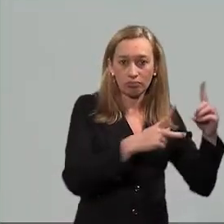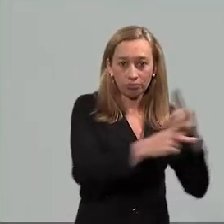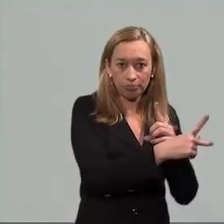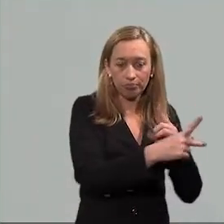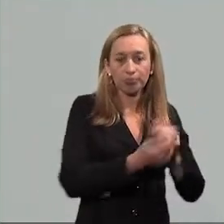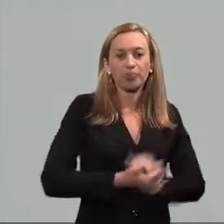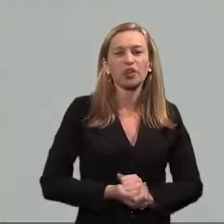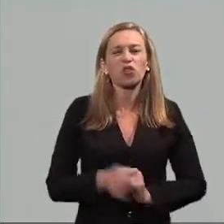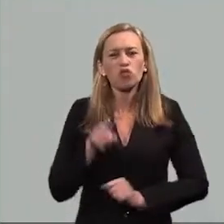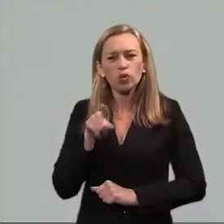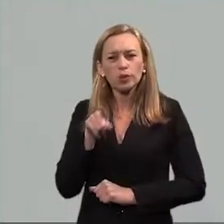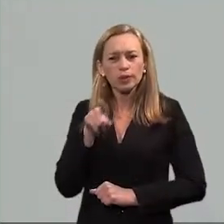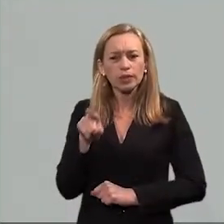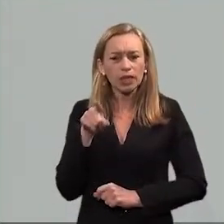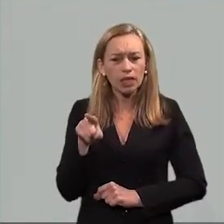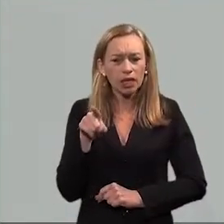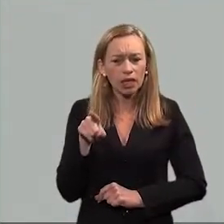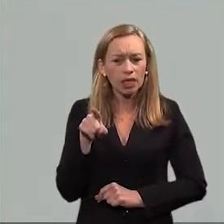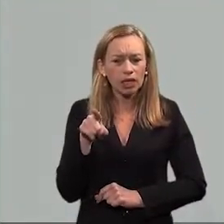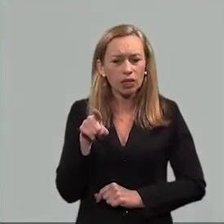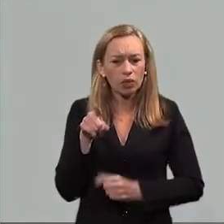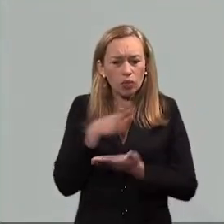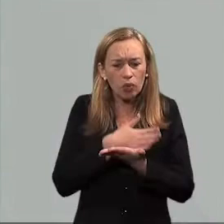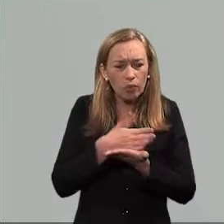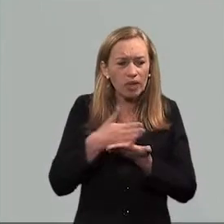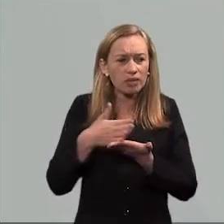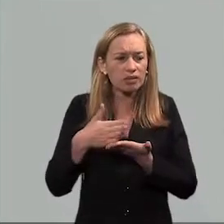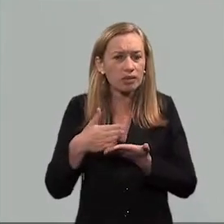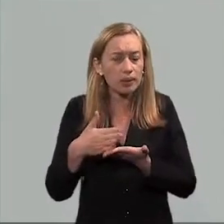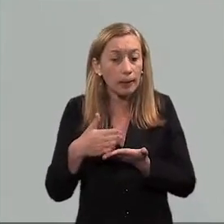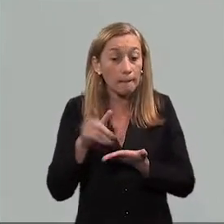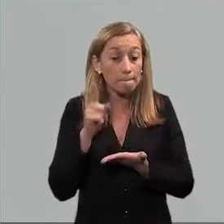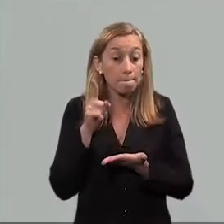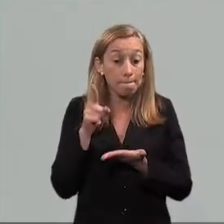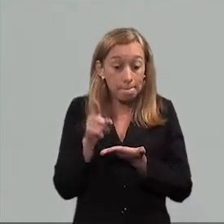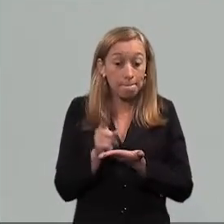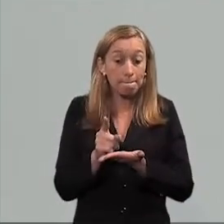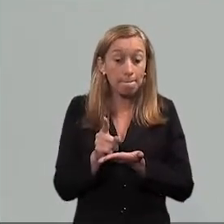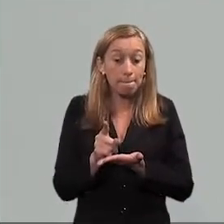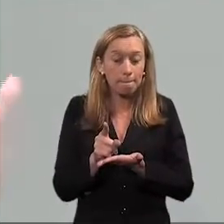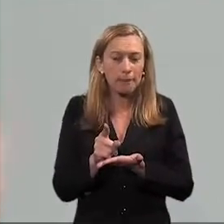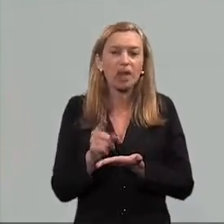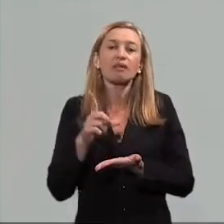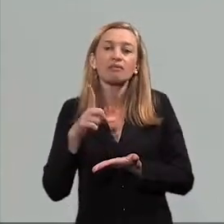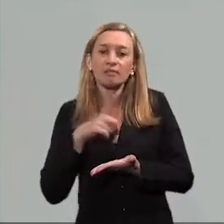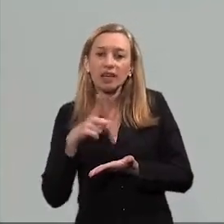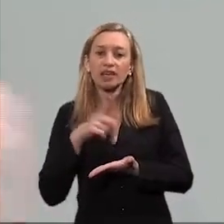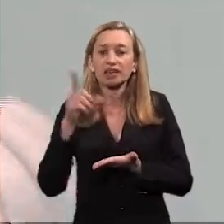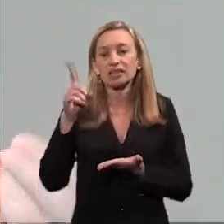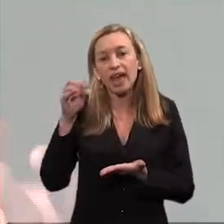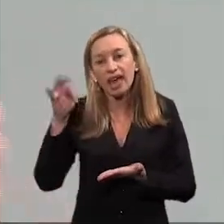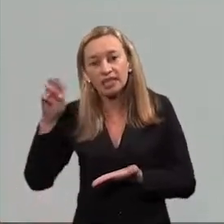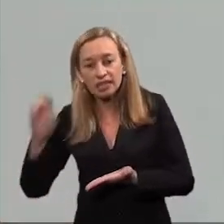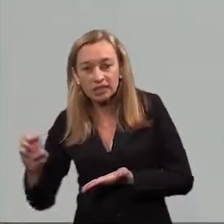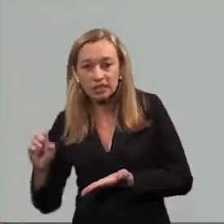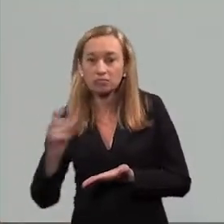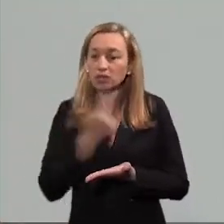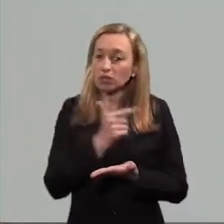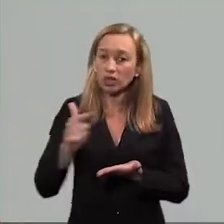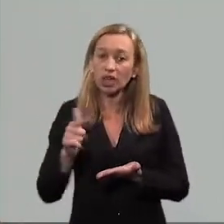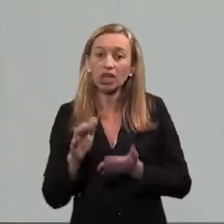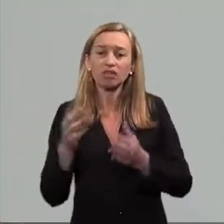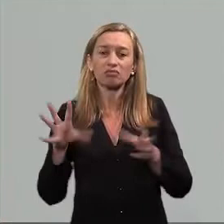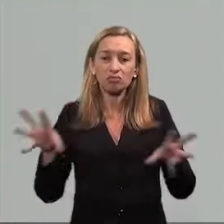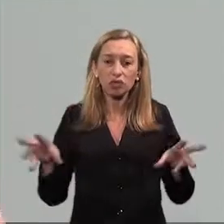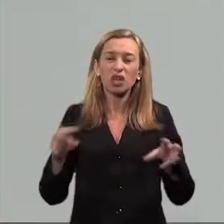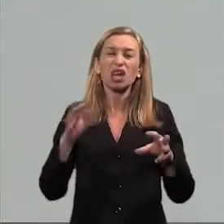criação do Rio Previdência, você passa a ter essa coisa de que tem déficit, não tem déficit. Até então isso não